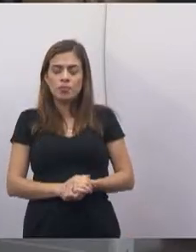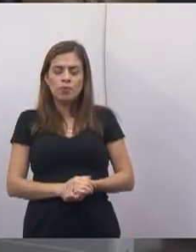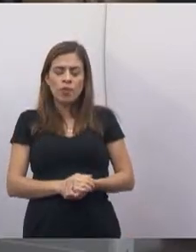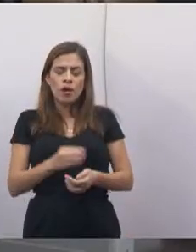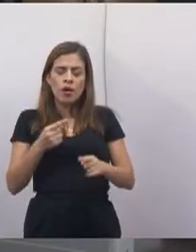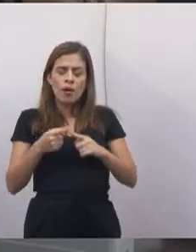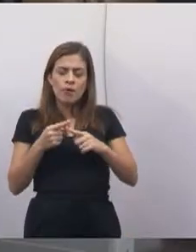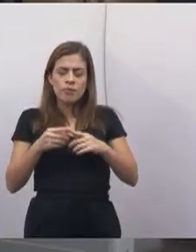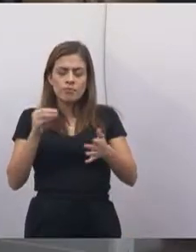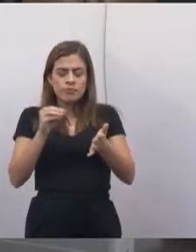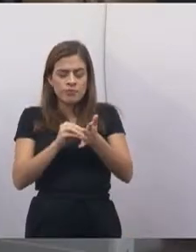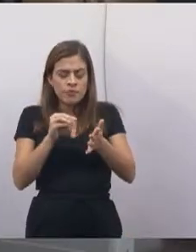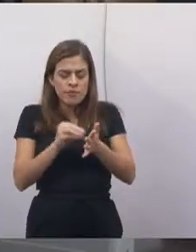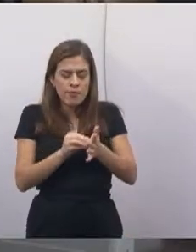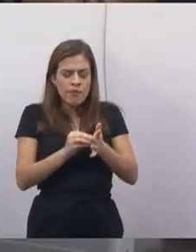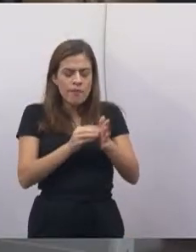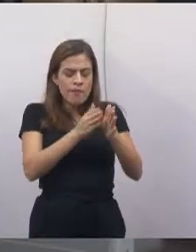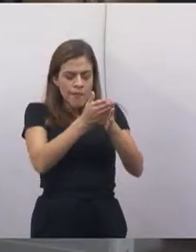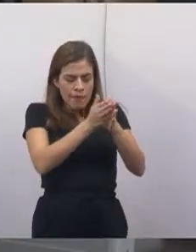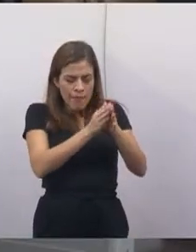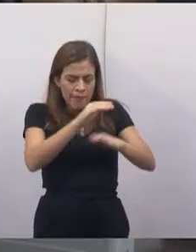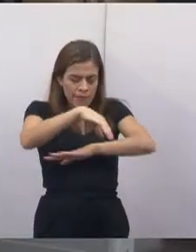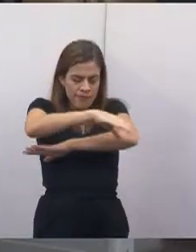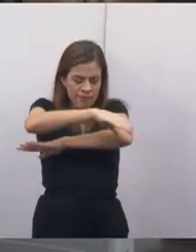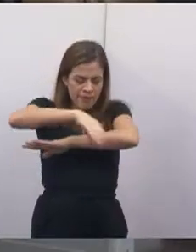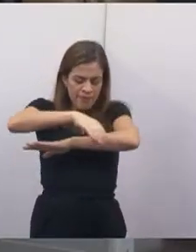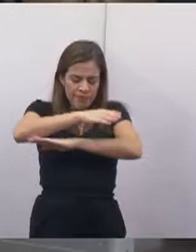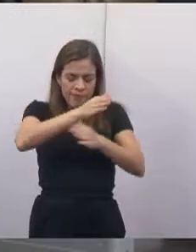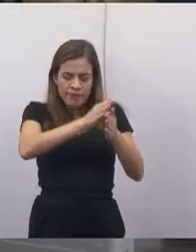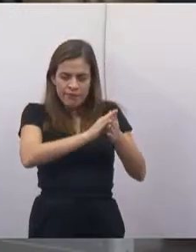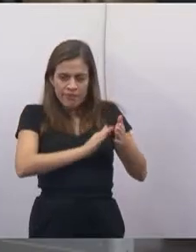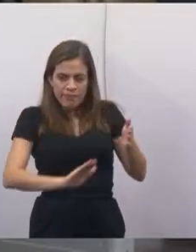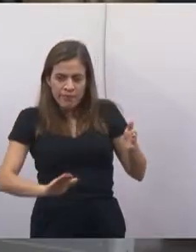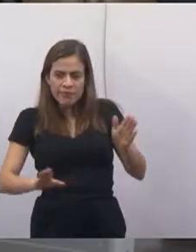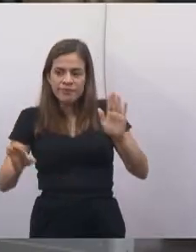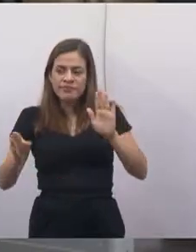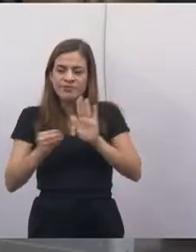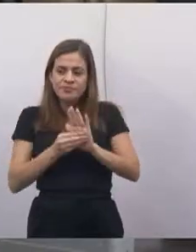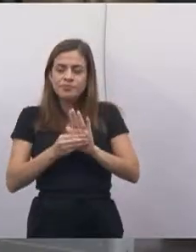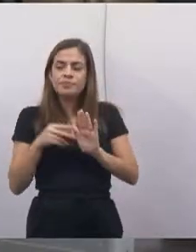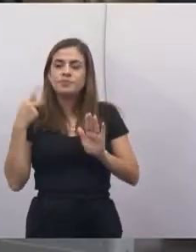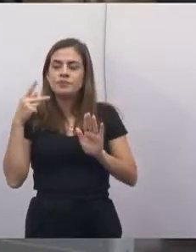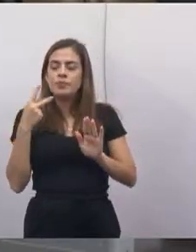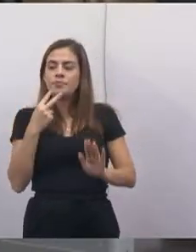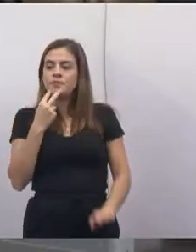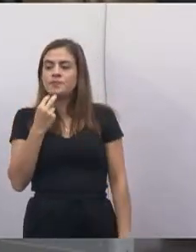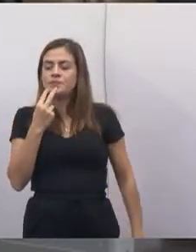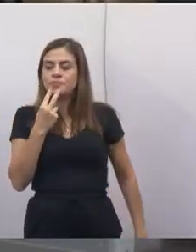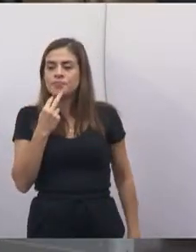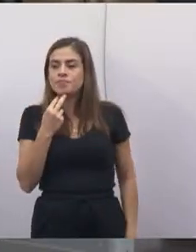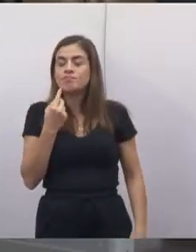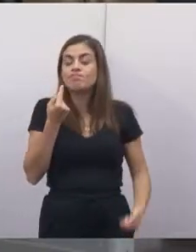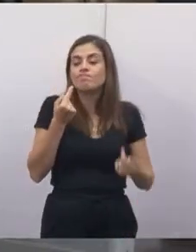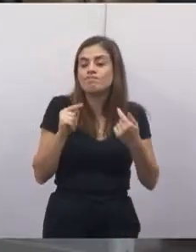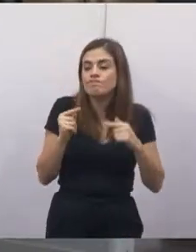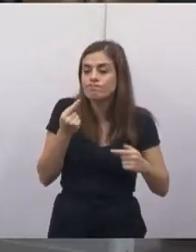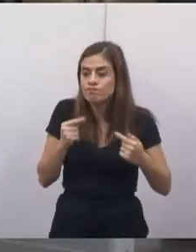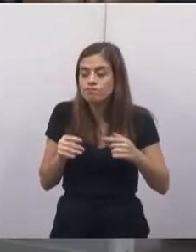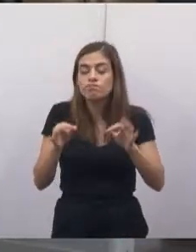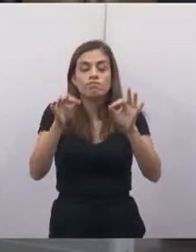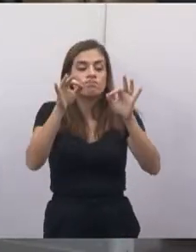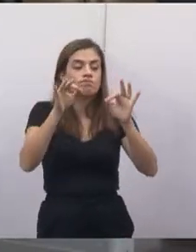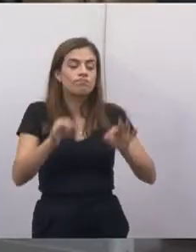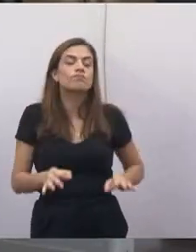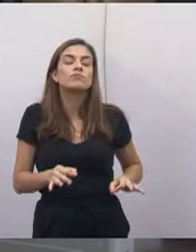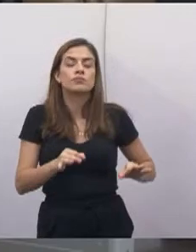rebaixamento de guia, né? Então eu quero aqui somar também ao vereador Valmir, essa reivindicação é bastante